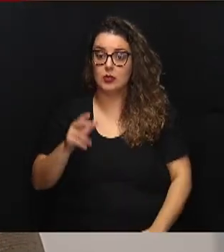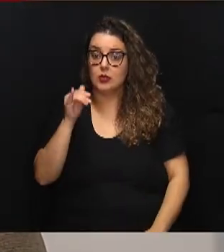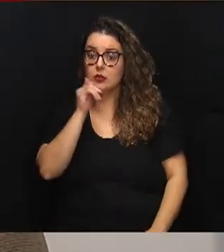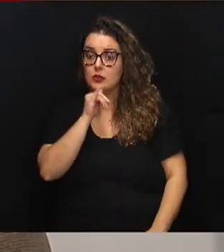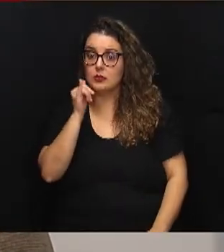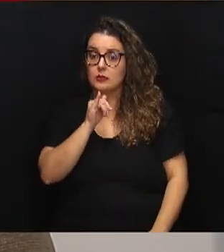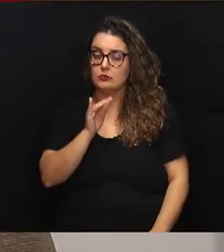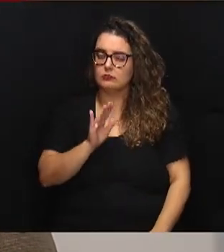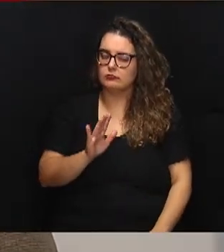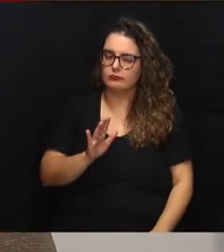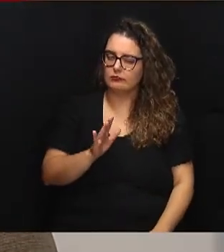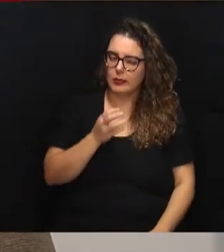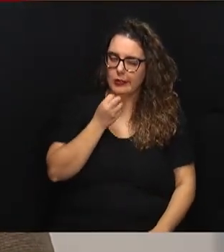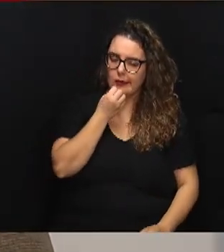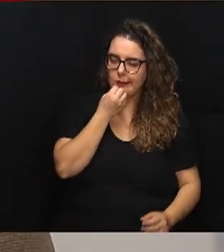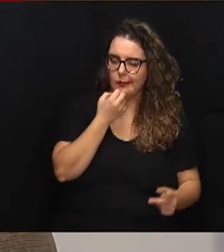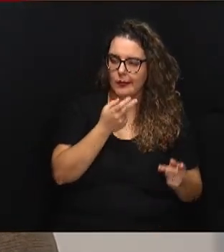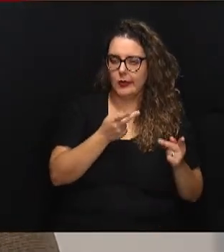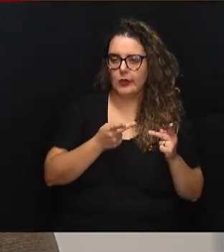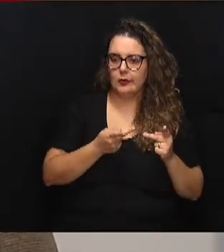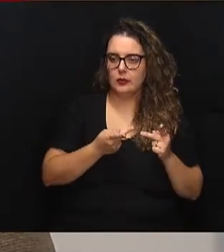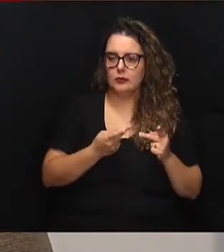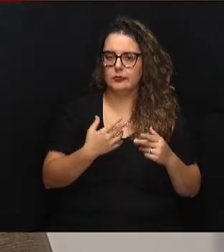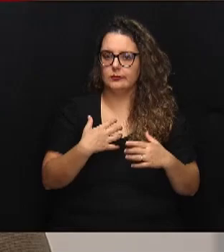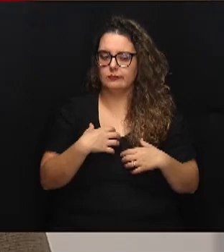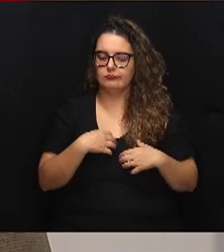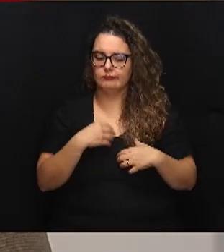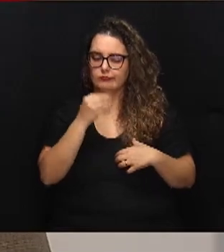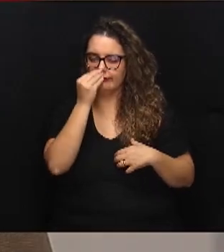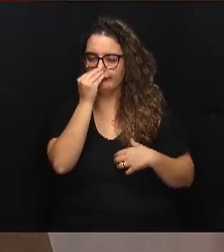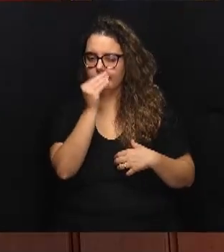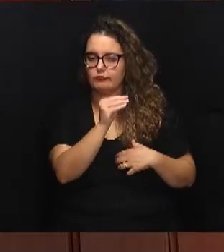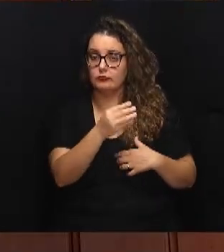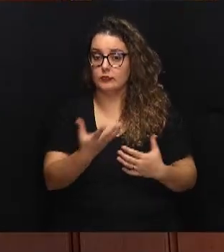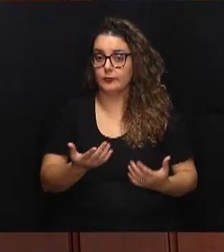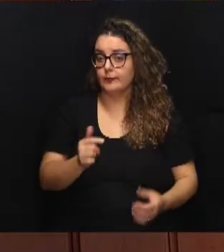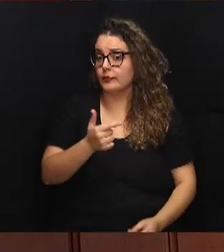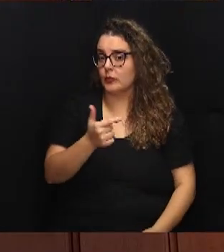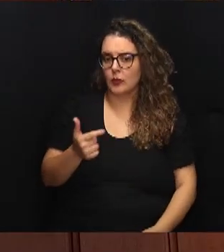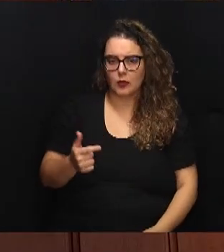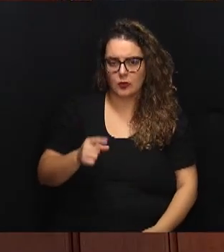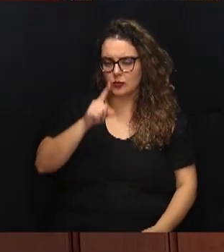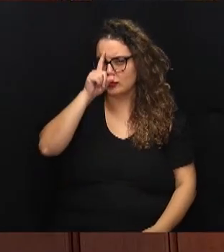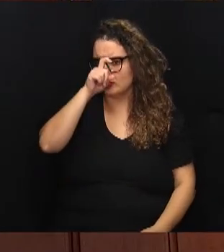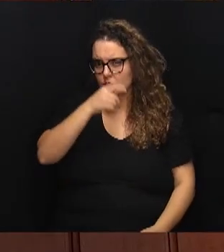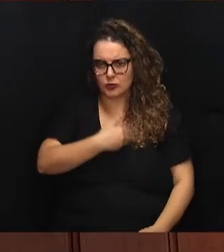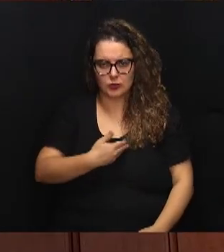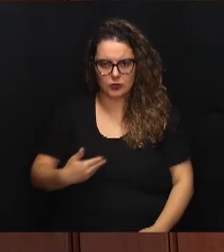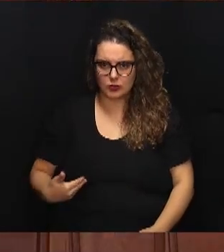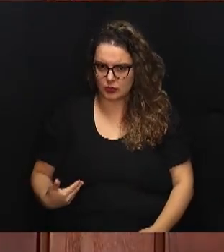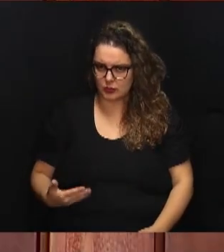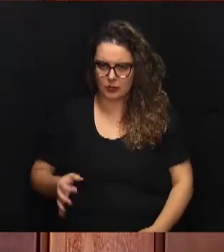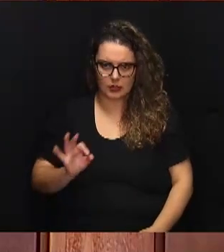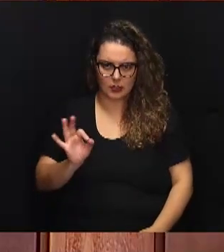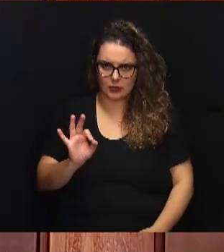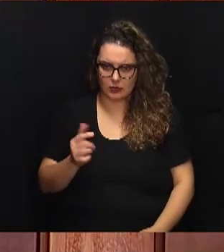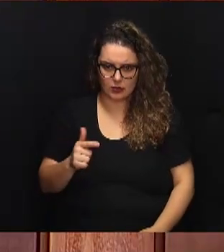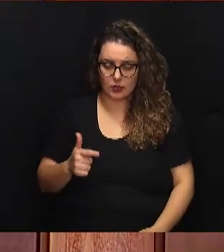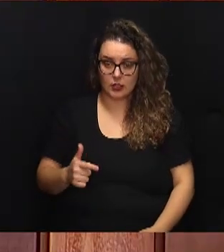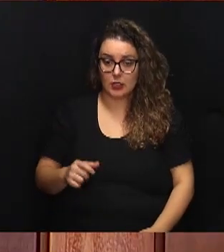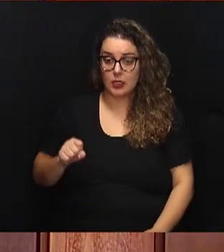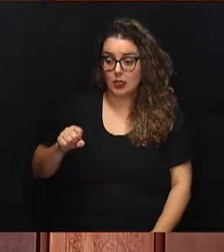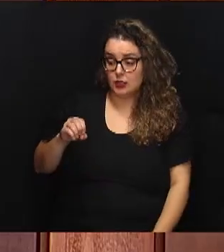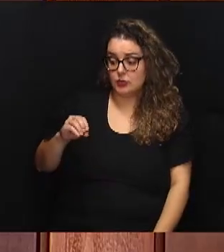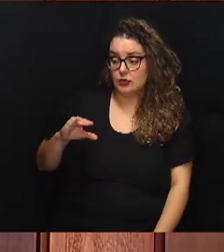eram assim tão bem vistos, eles se sentiam marginalizados. Não existia hospital público, nada dessas coisas. E a Società